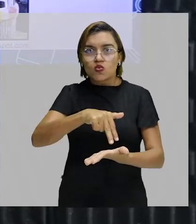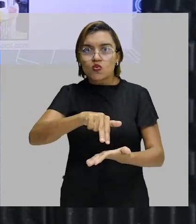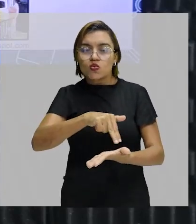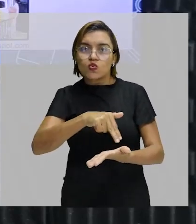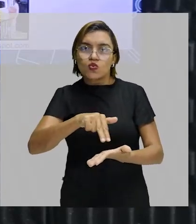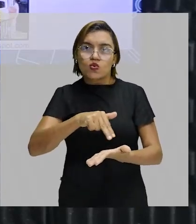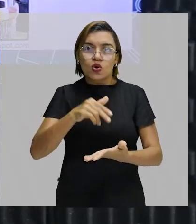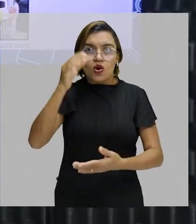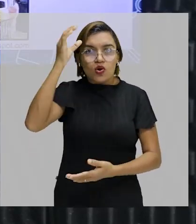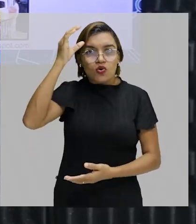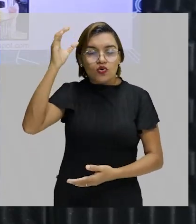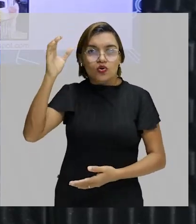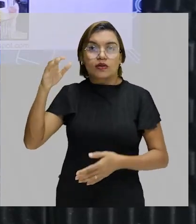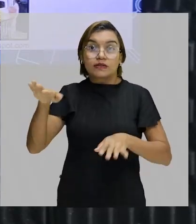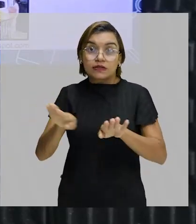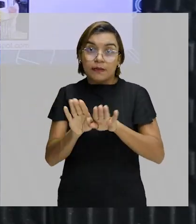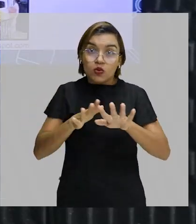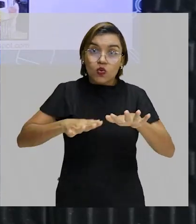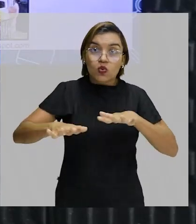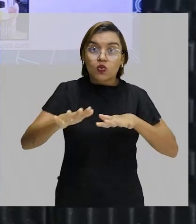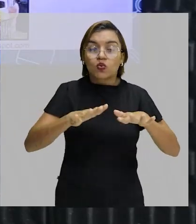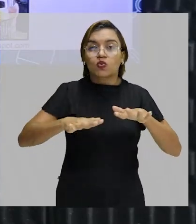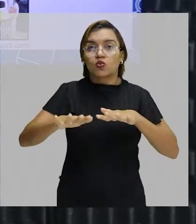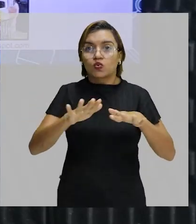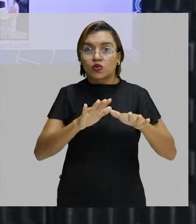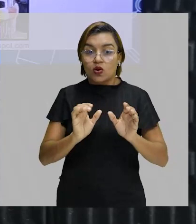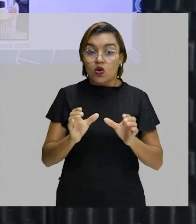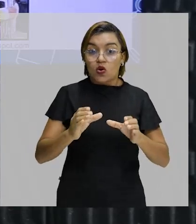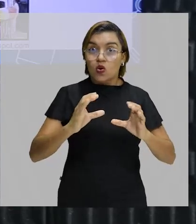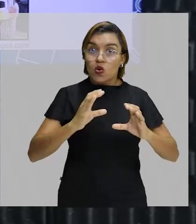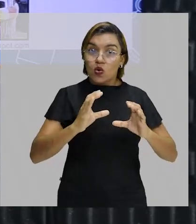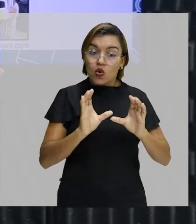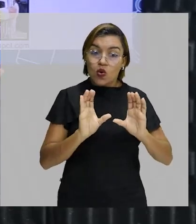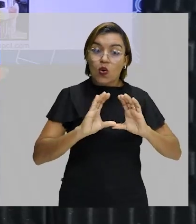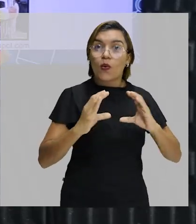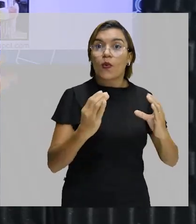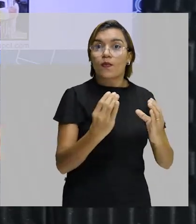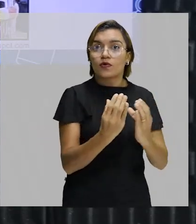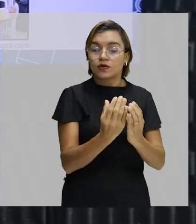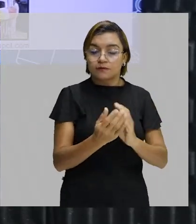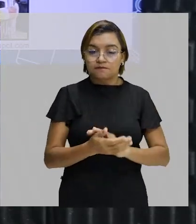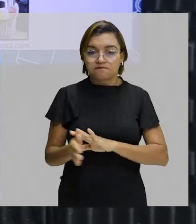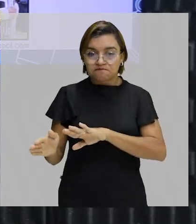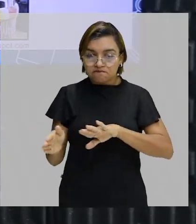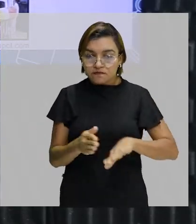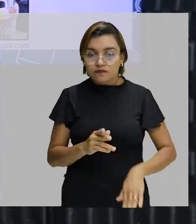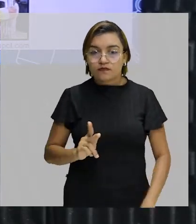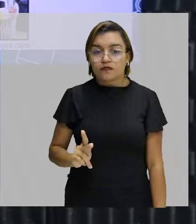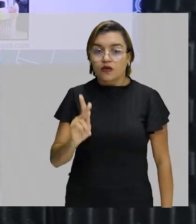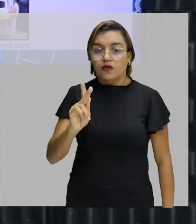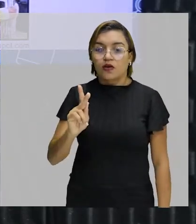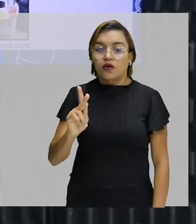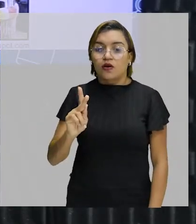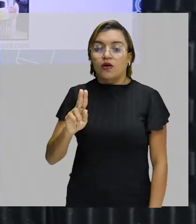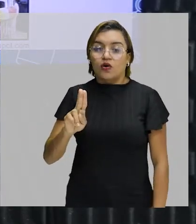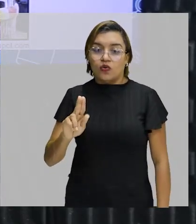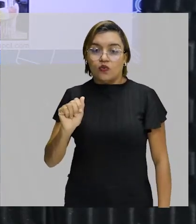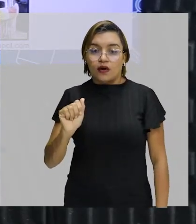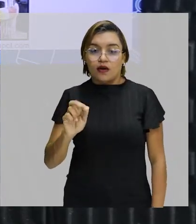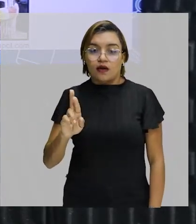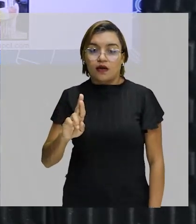cultural, ritualístico dessa comunidade. Em relação a Quarupi, geralmente as danças indígenas são danças o